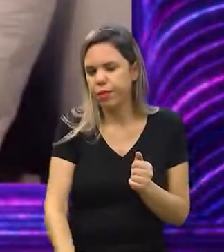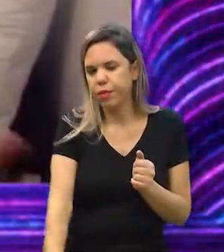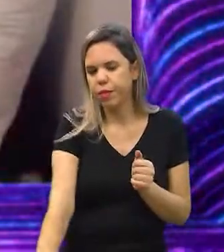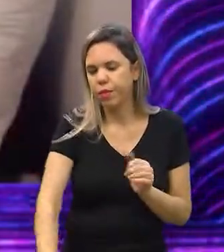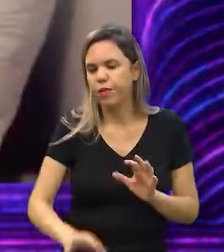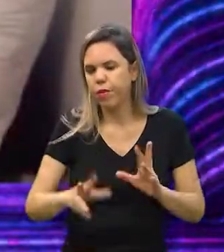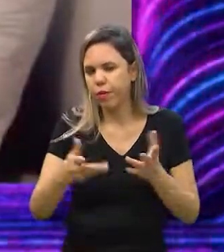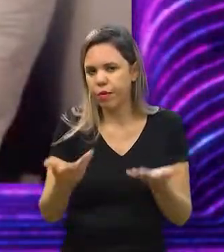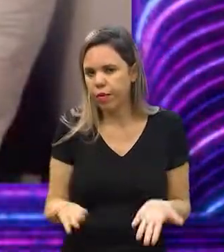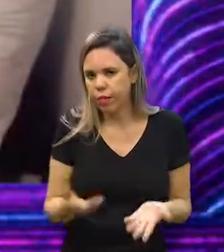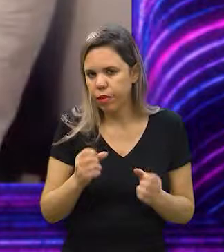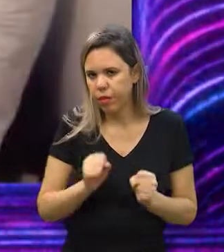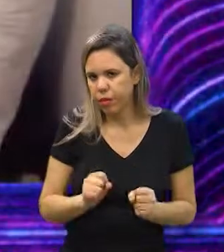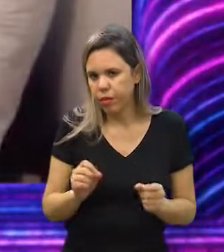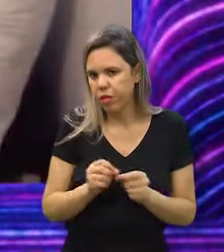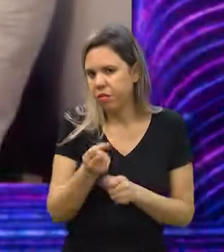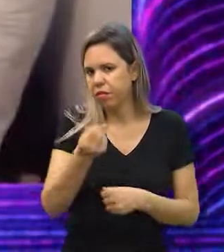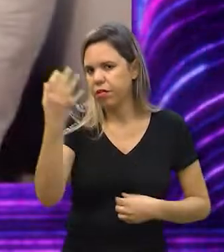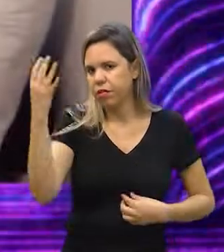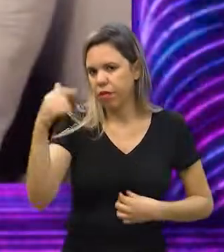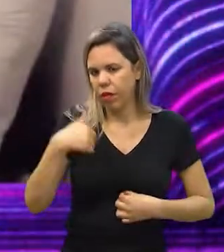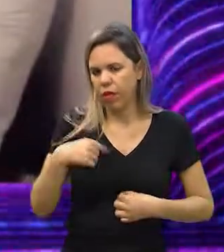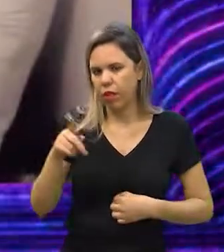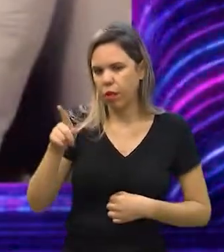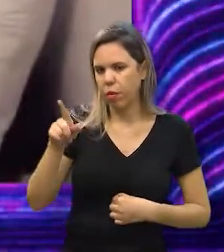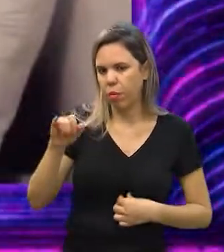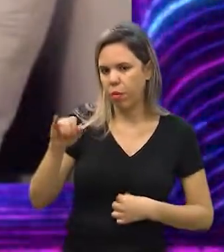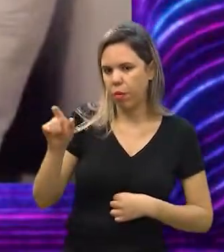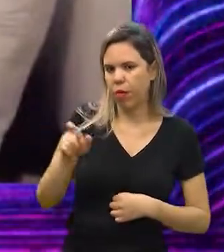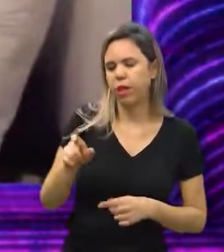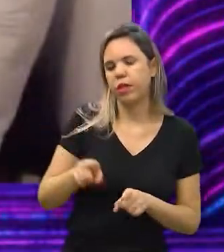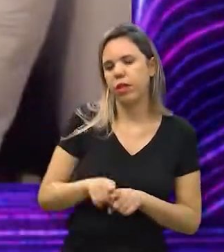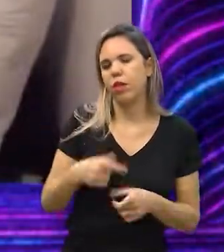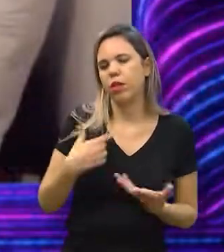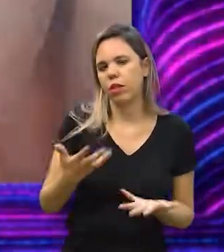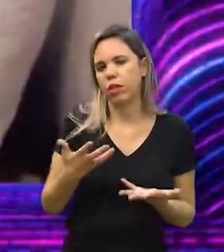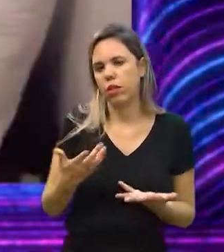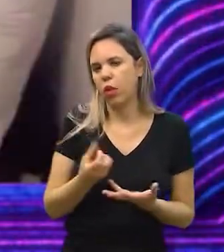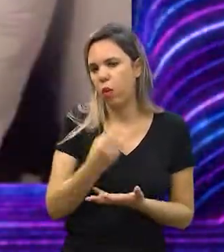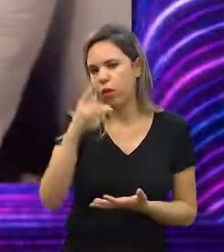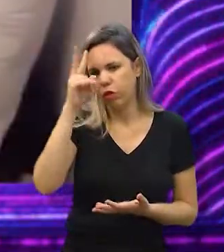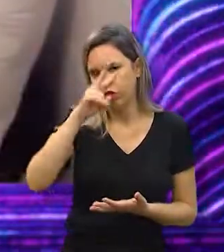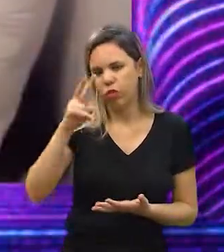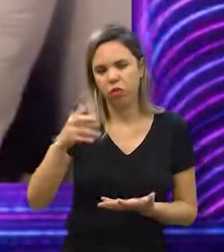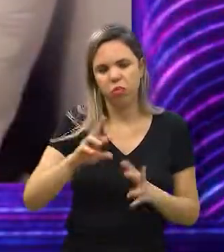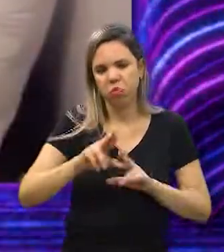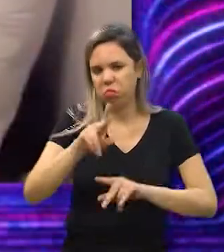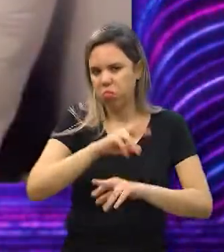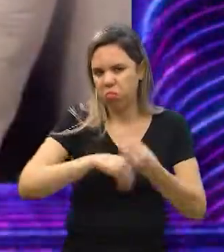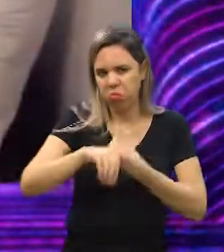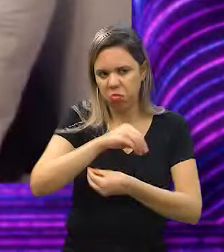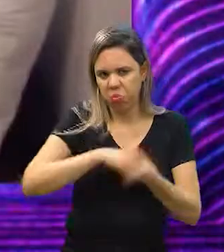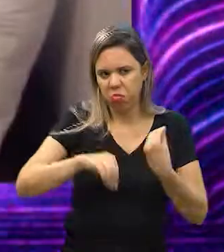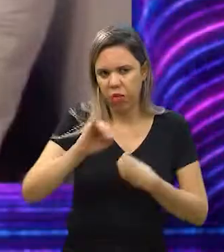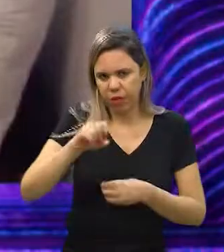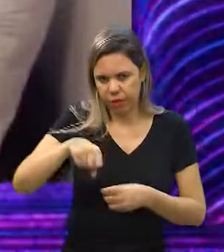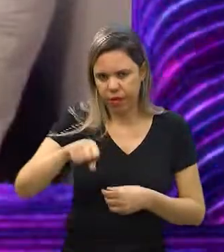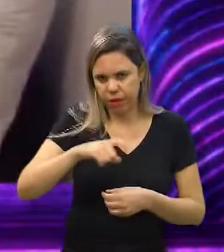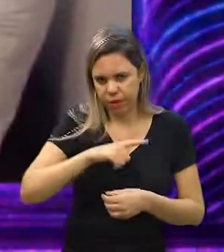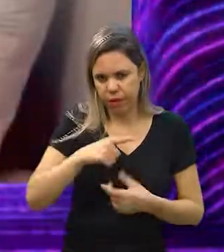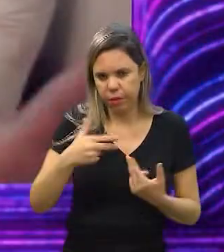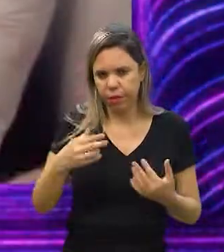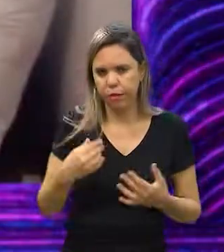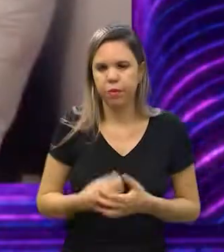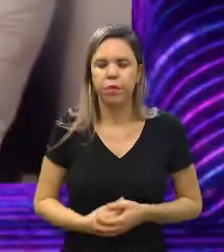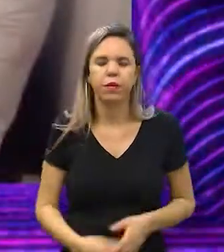segredo. Além de tudo, eu posso fazer quantos Plix eu quiser e escrever histórias de quantas dimensões eu quiser. Então, sim,